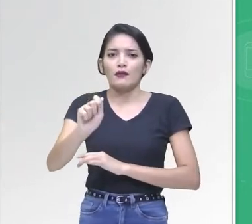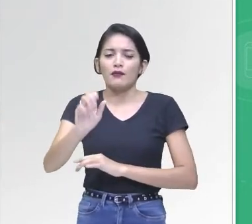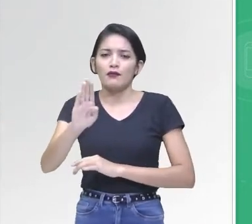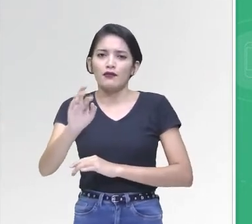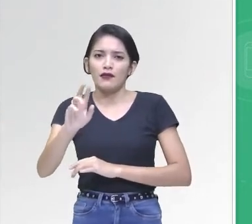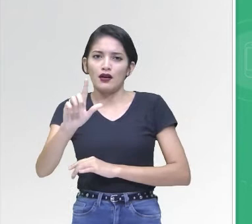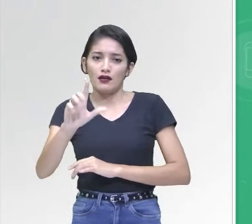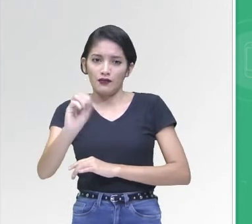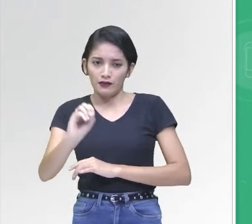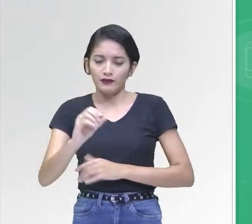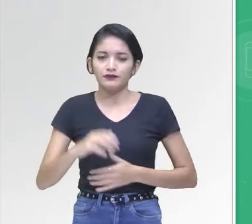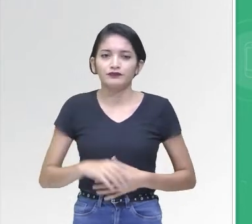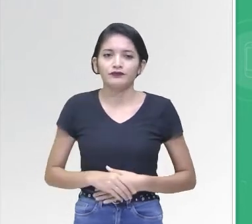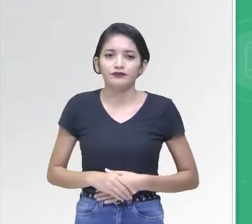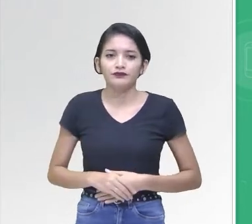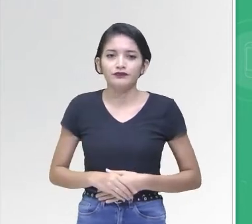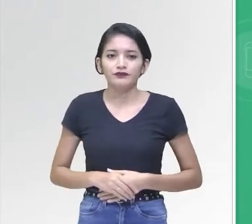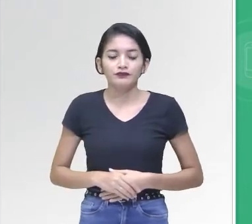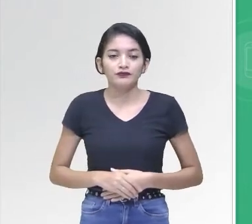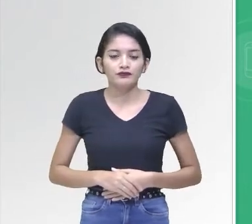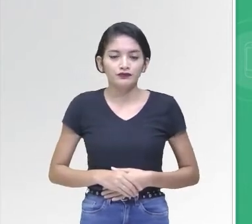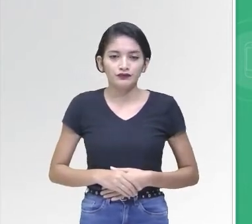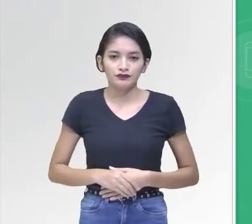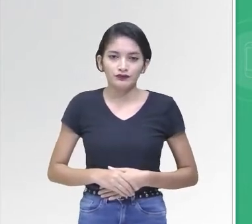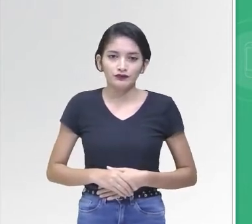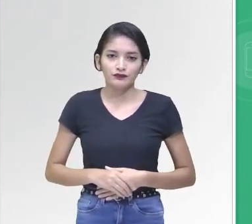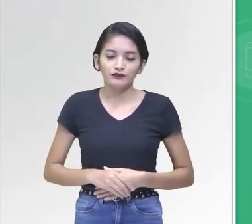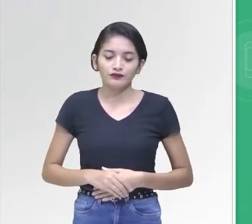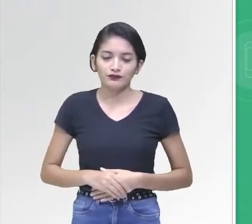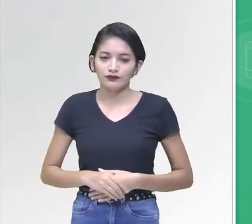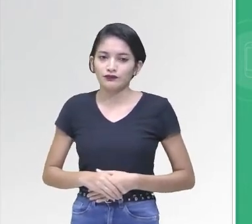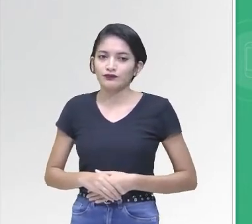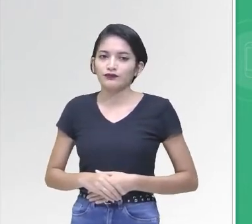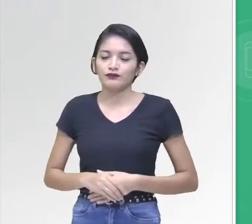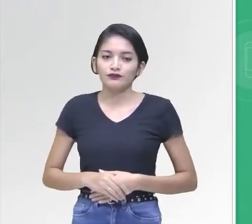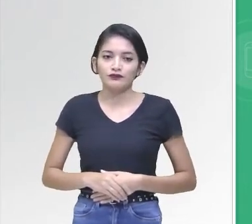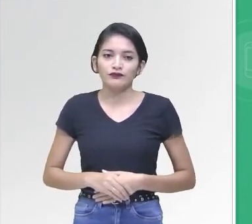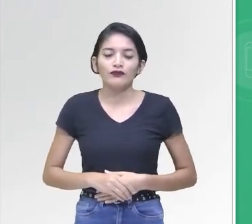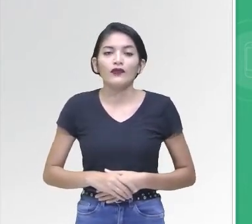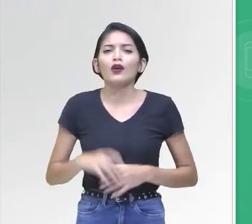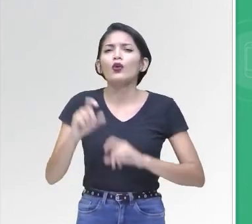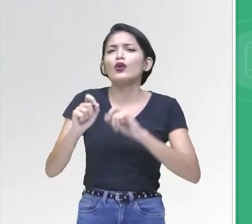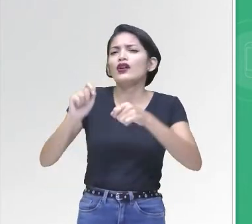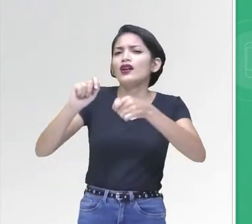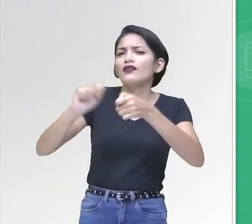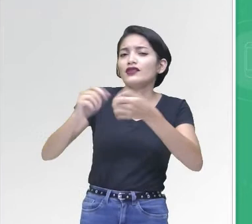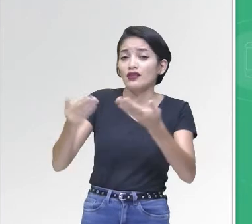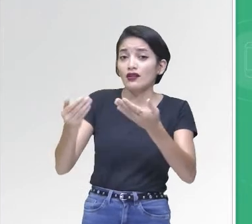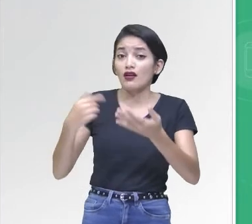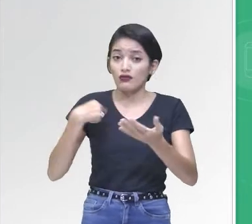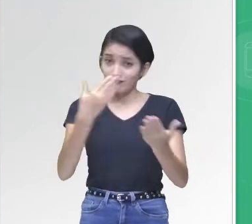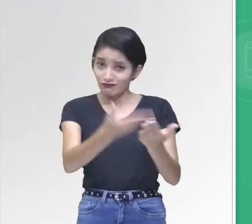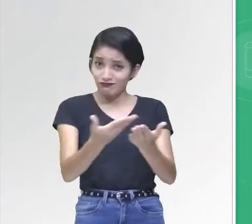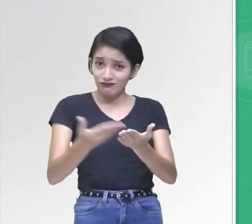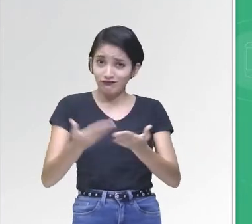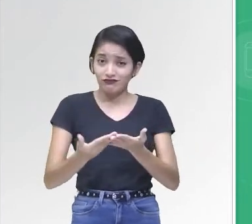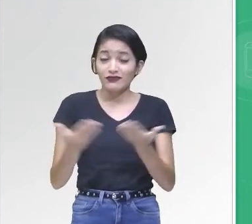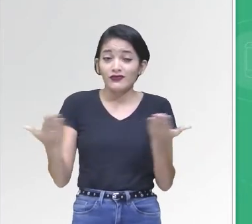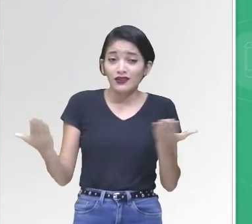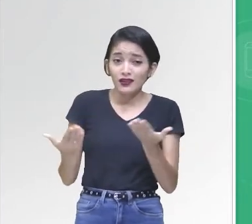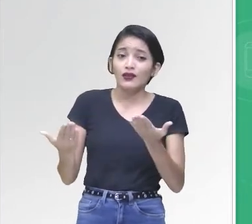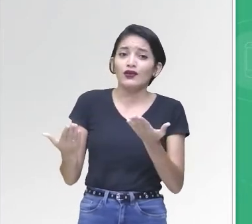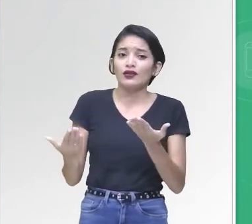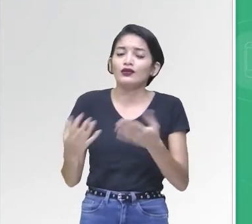ideia do presente. Ahora estudo para el examen de mañana. O que estou fazendo agora? Estudando. O ahora dá